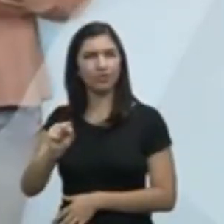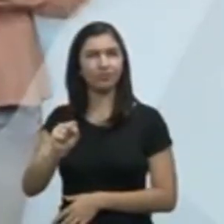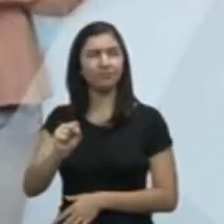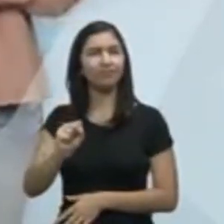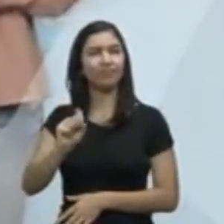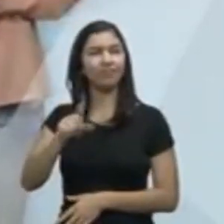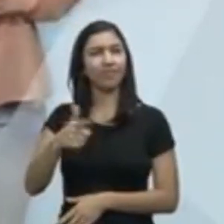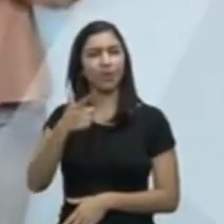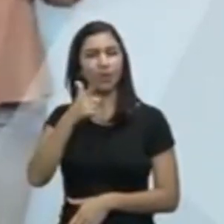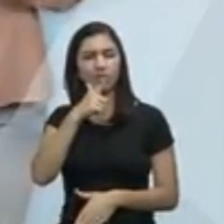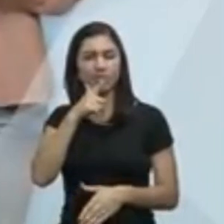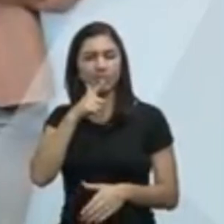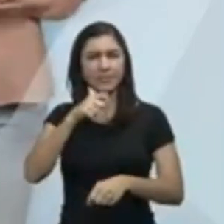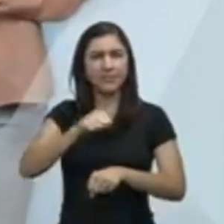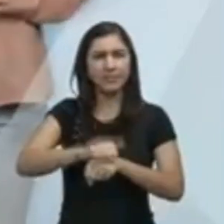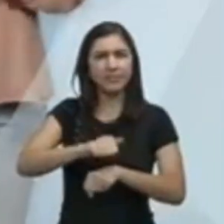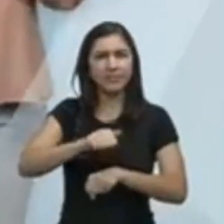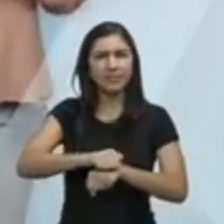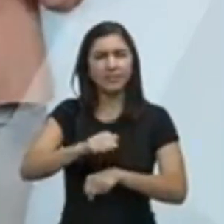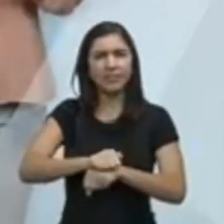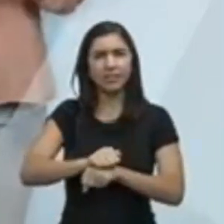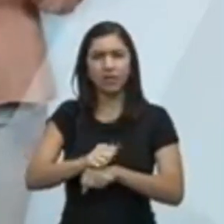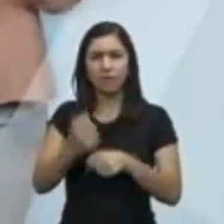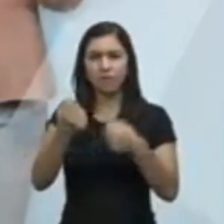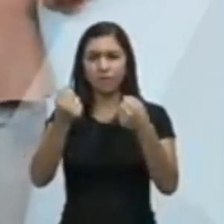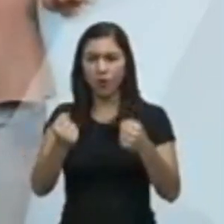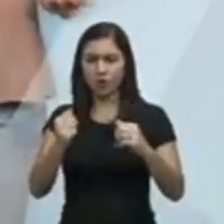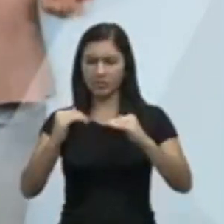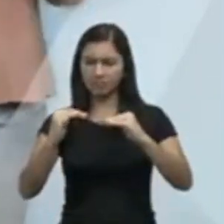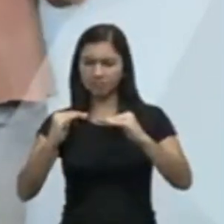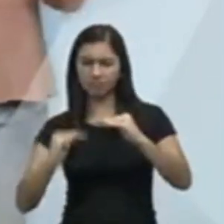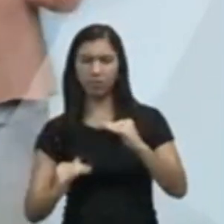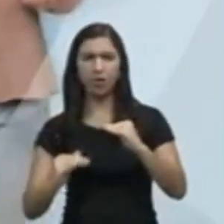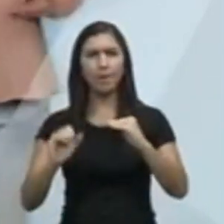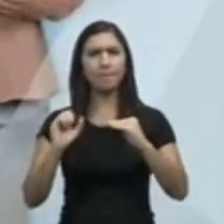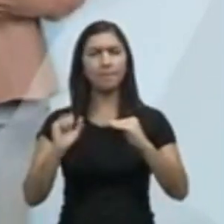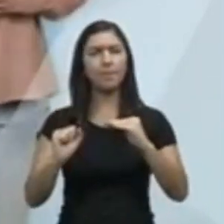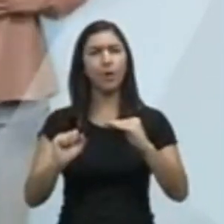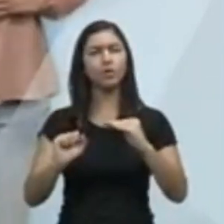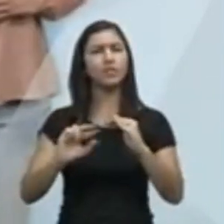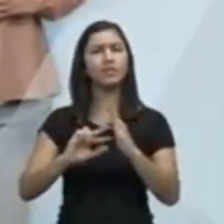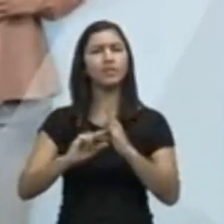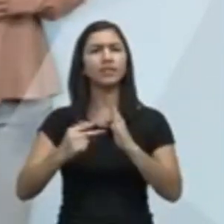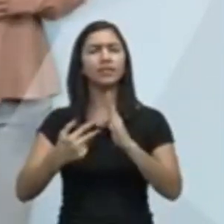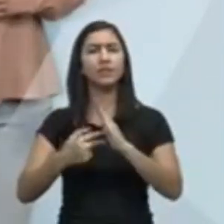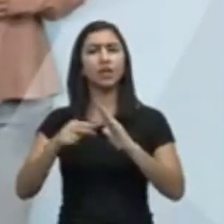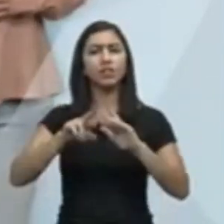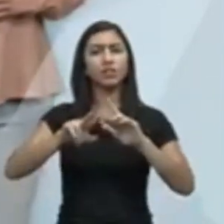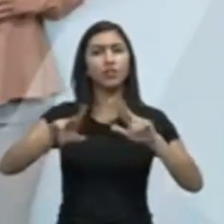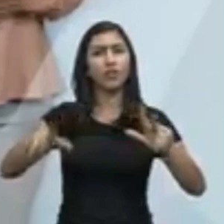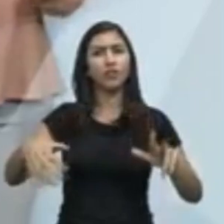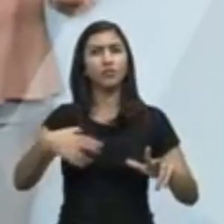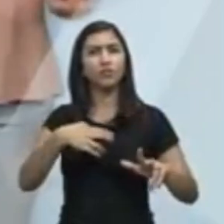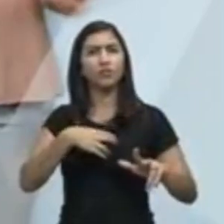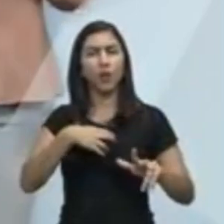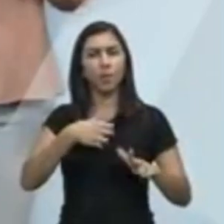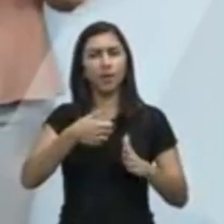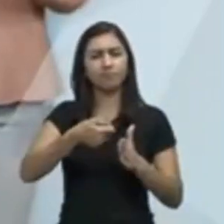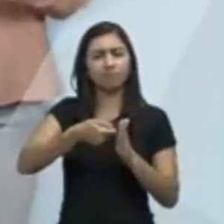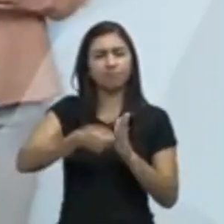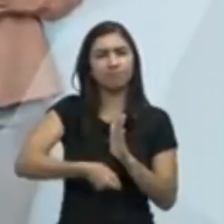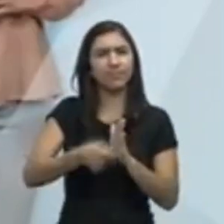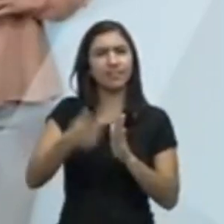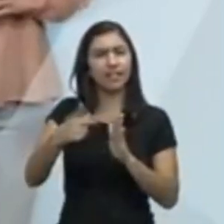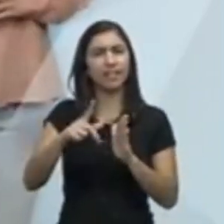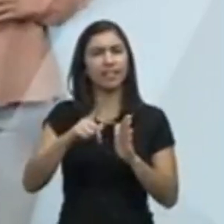a resistência dos solos às forças que atuam sobre eles pode ser determinada pelos diferentes estados de tensão aos quais eles